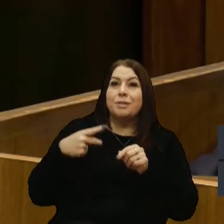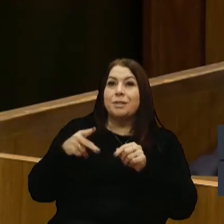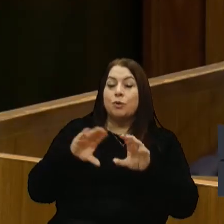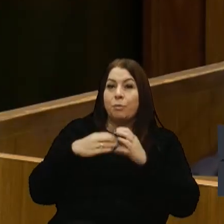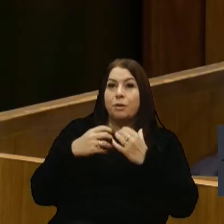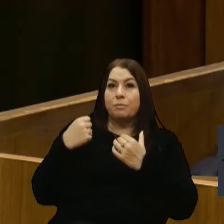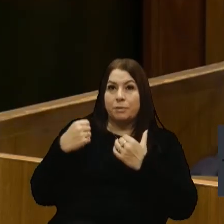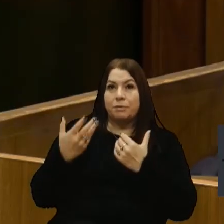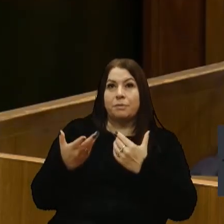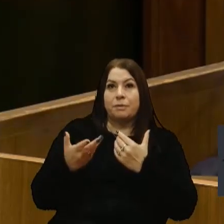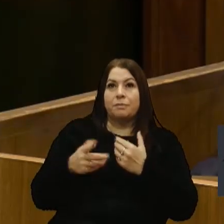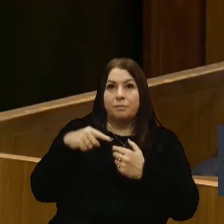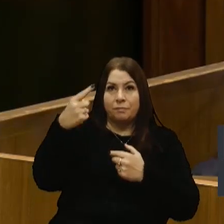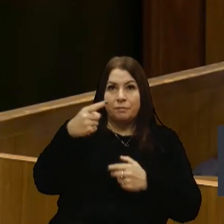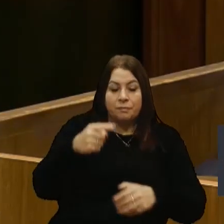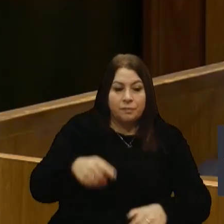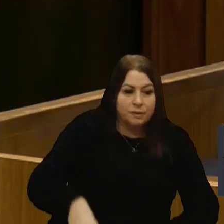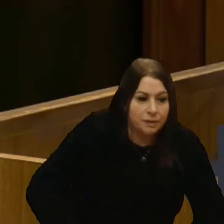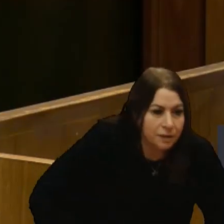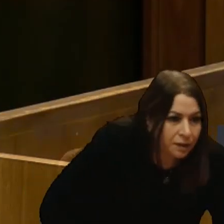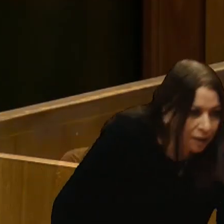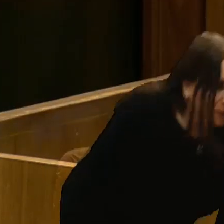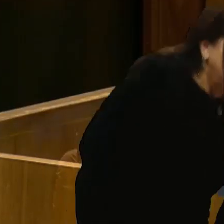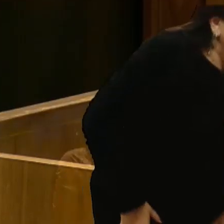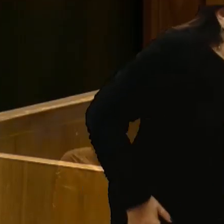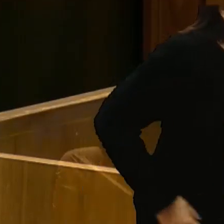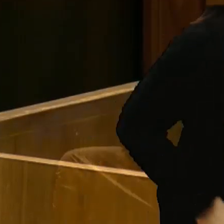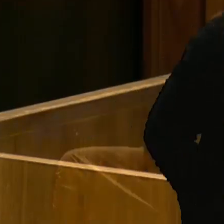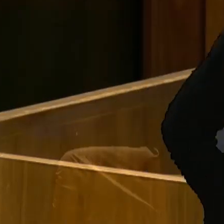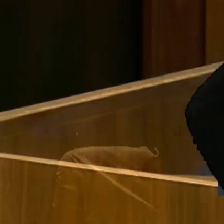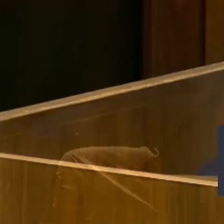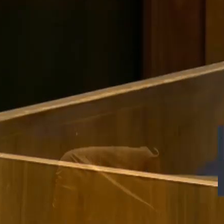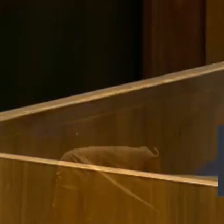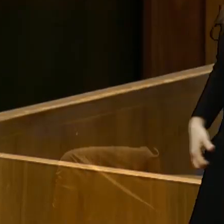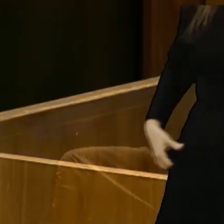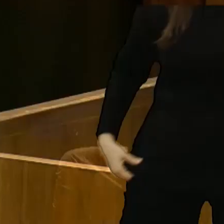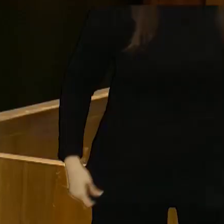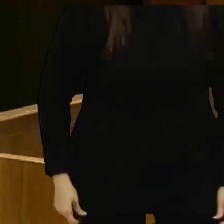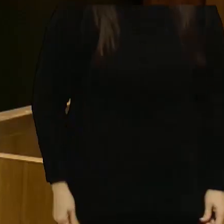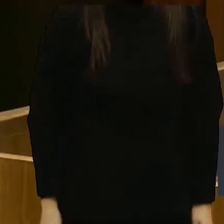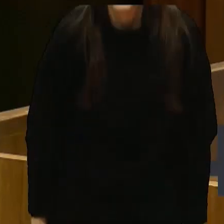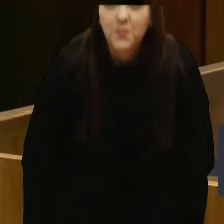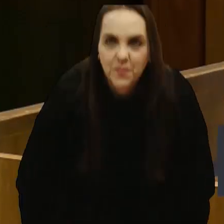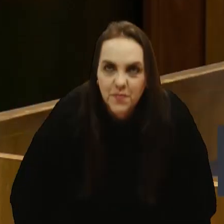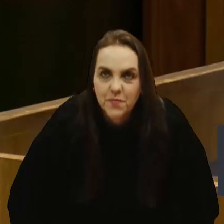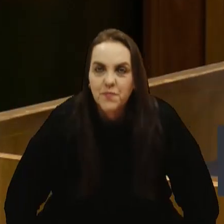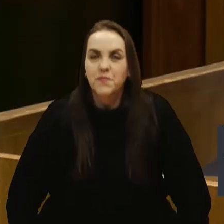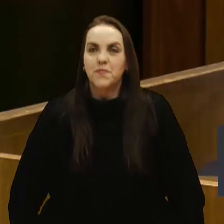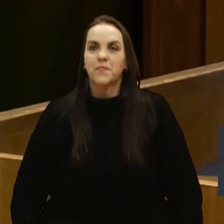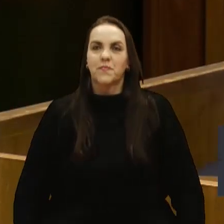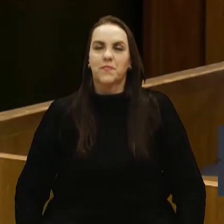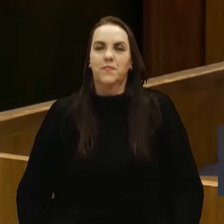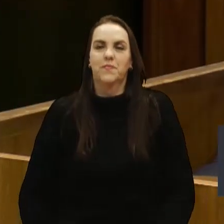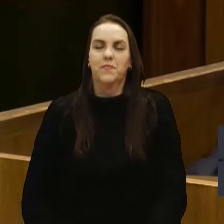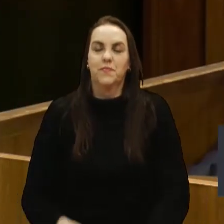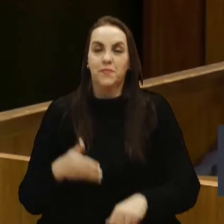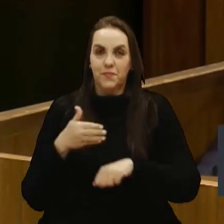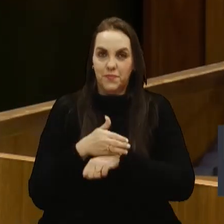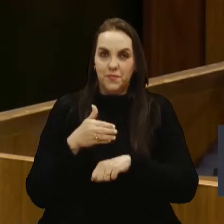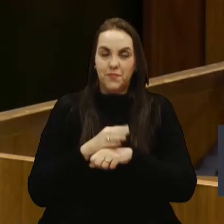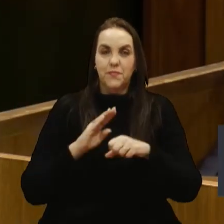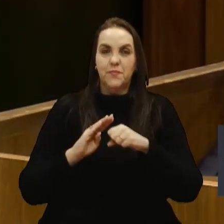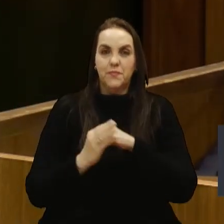comunidade precisa. Próximo. Bom, acesso ao Jardim Dourado, que sai a BR do lado